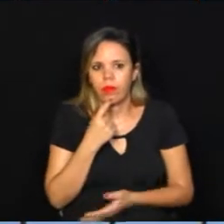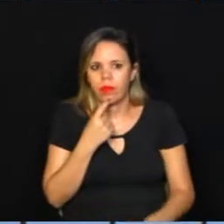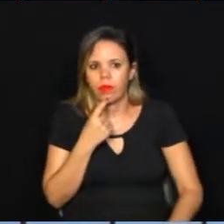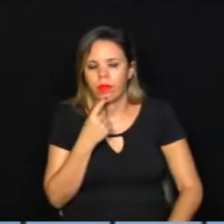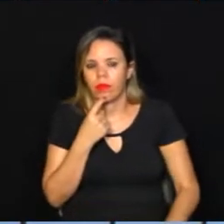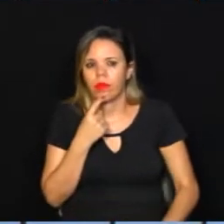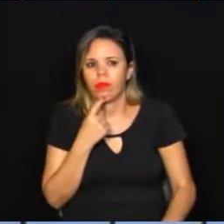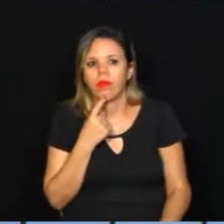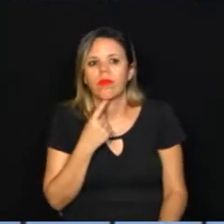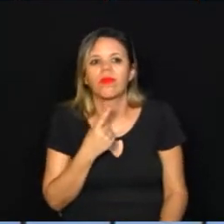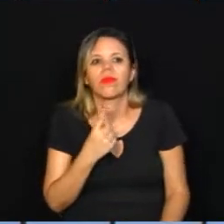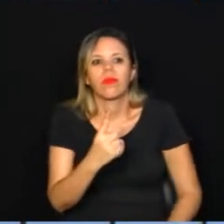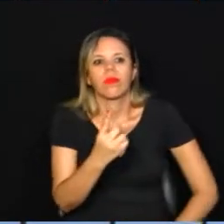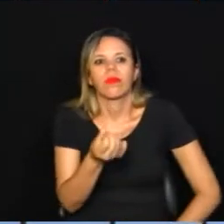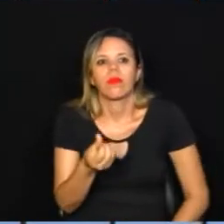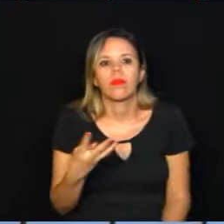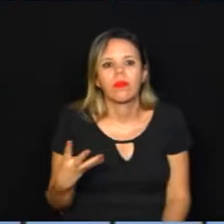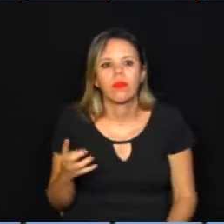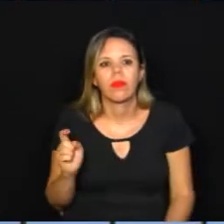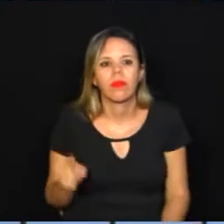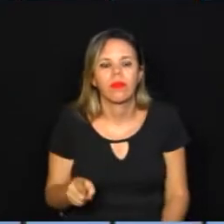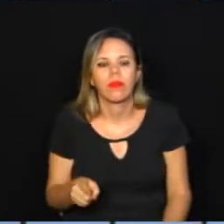aqui já são